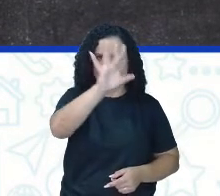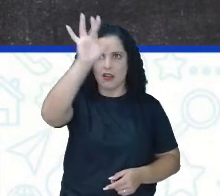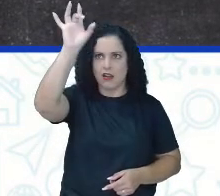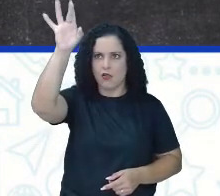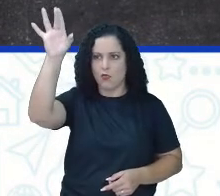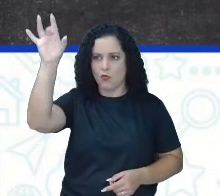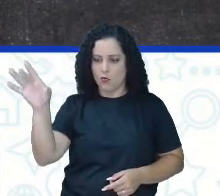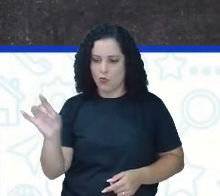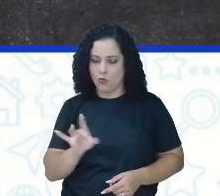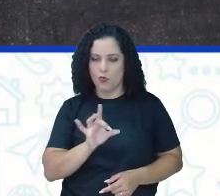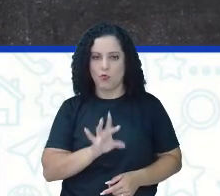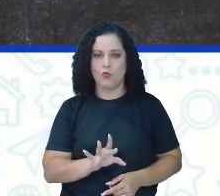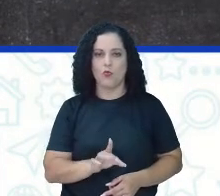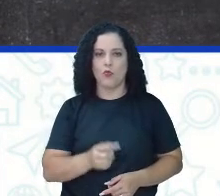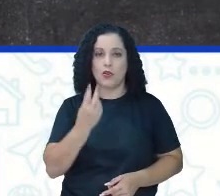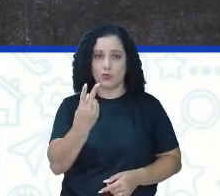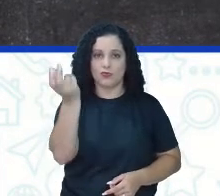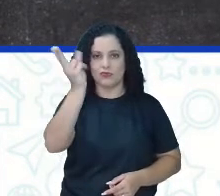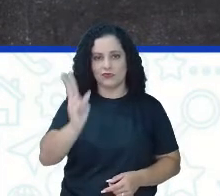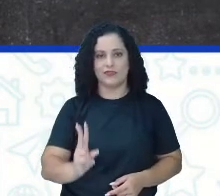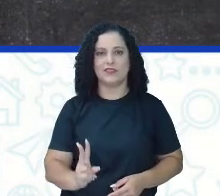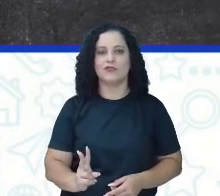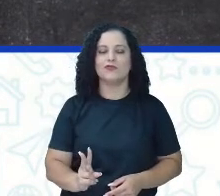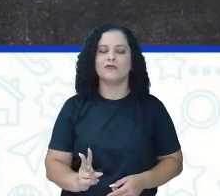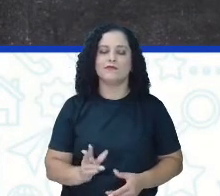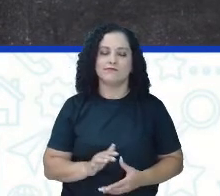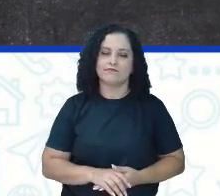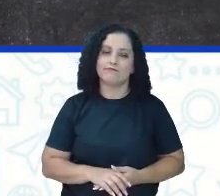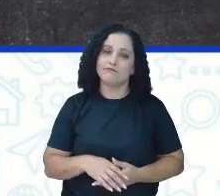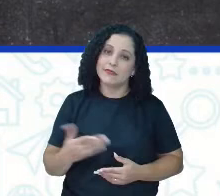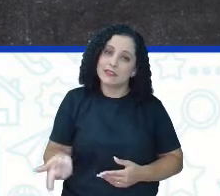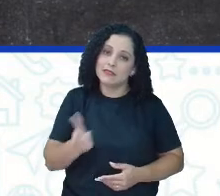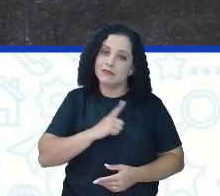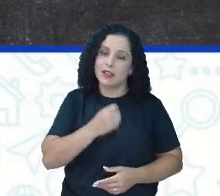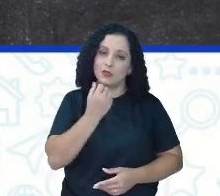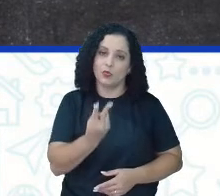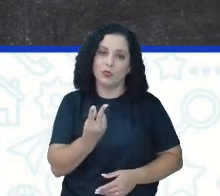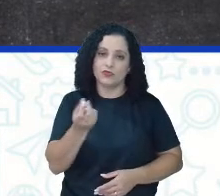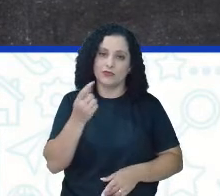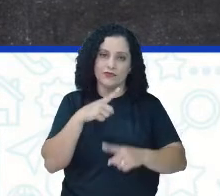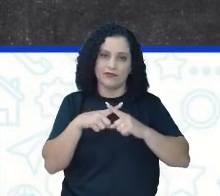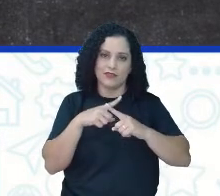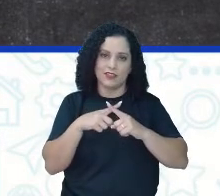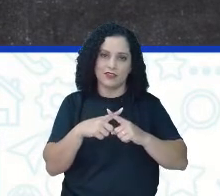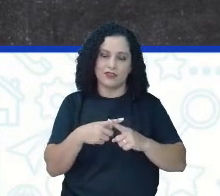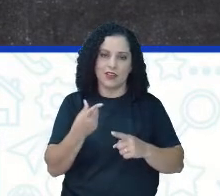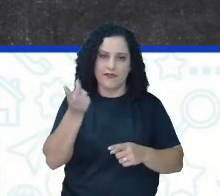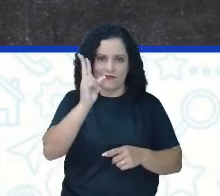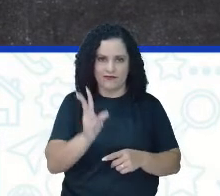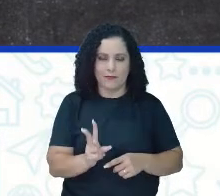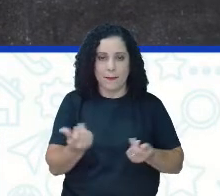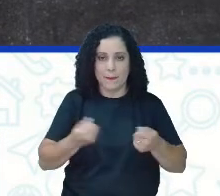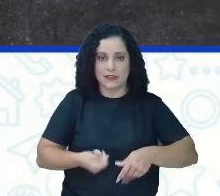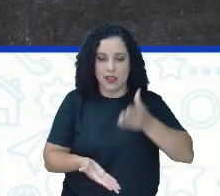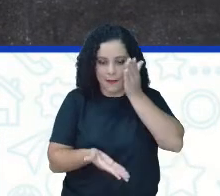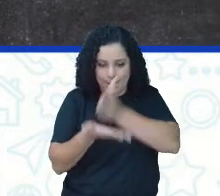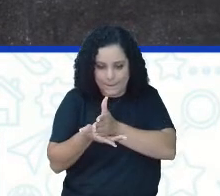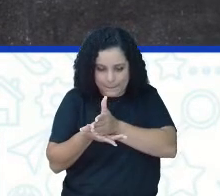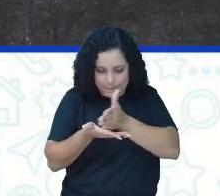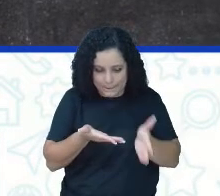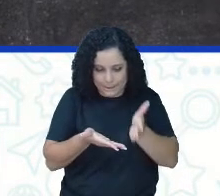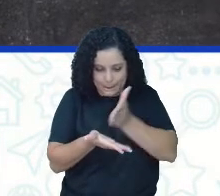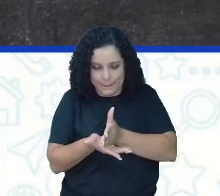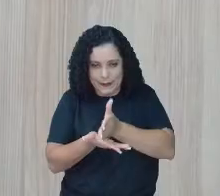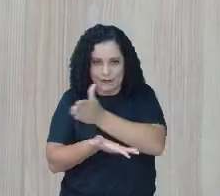sendo contada aí 2 vezes. Então, se eu conto ela 2 vezes, eu preciso dividir pela metade, certo? E aí a gente já